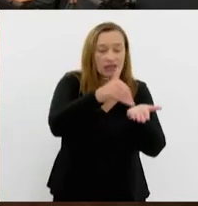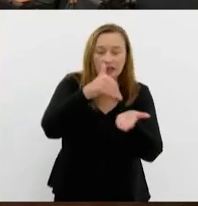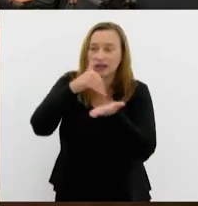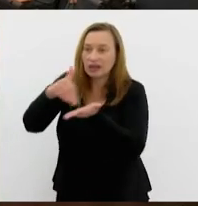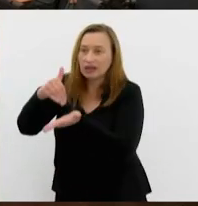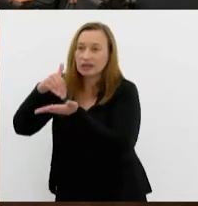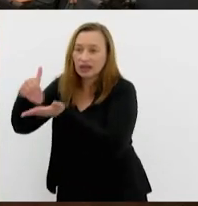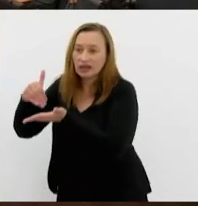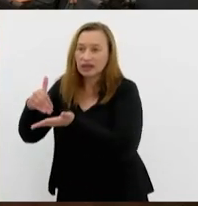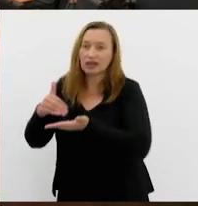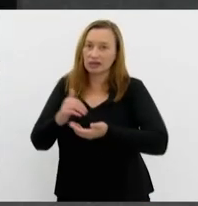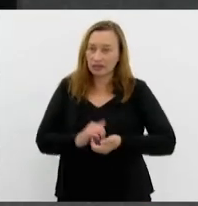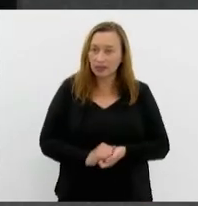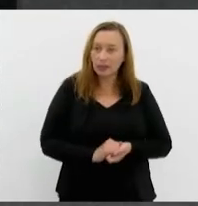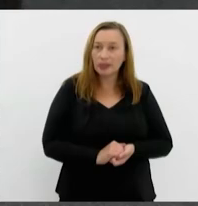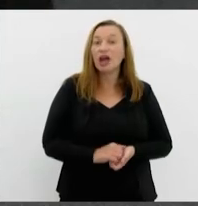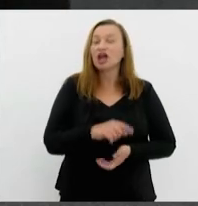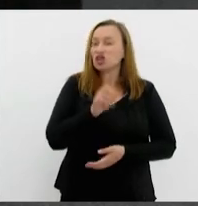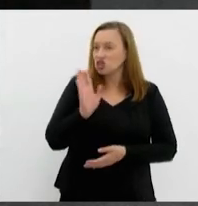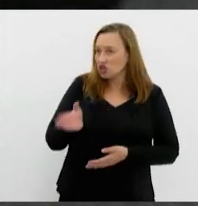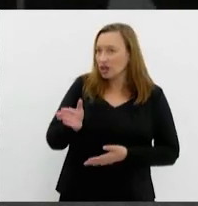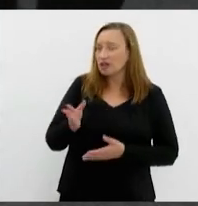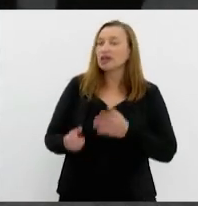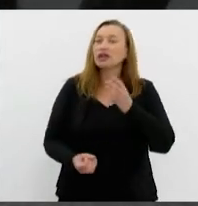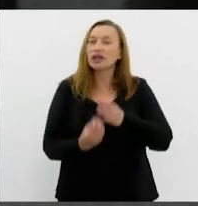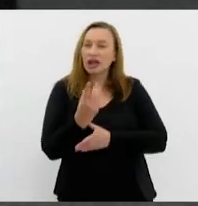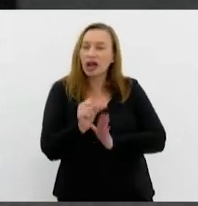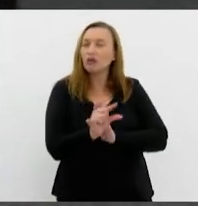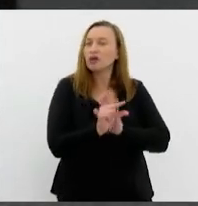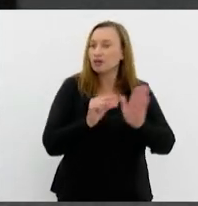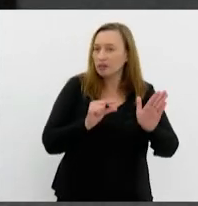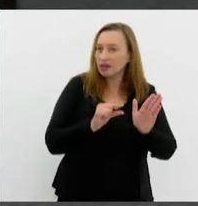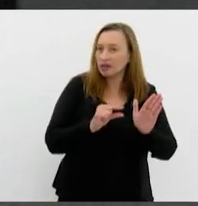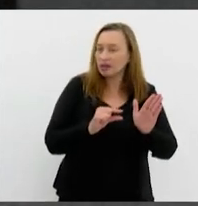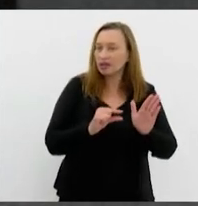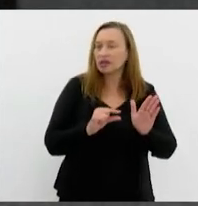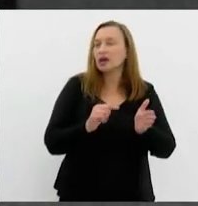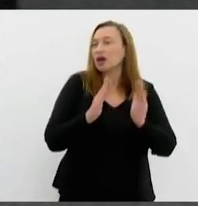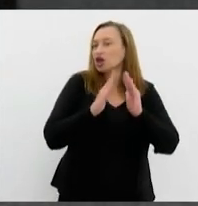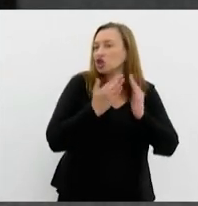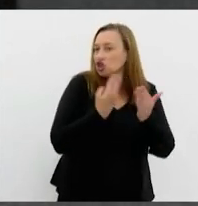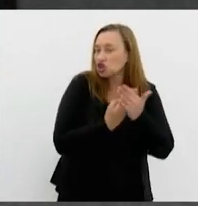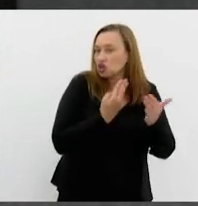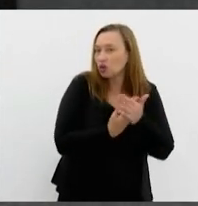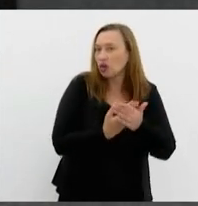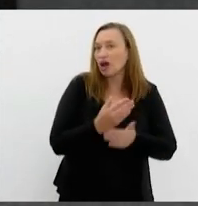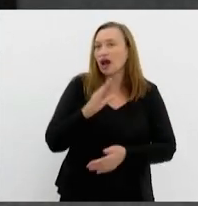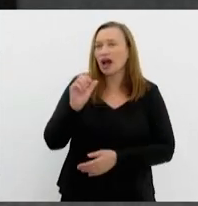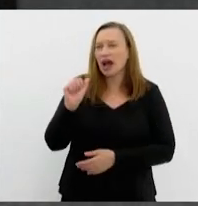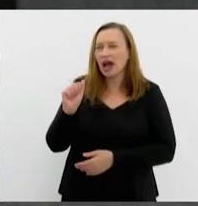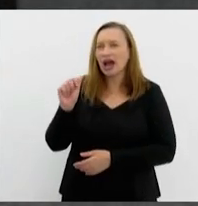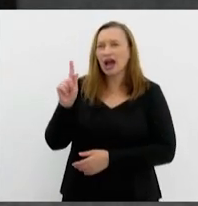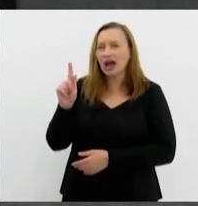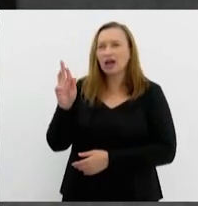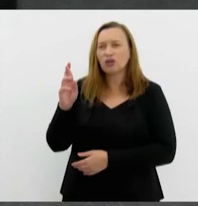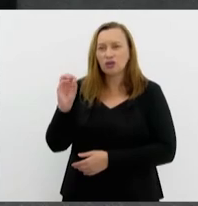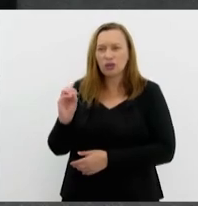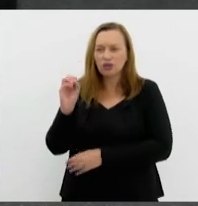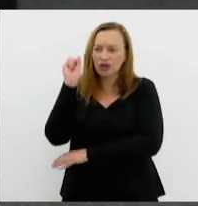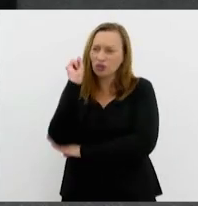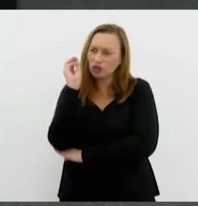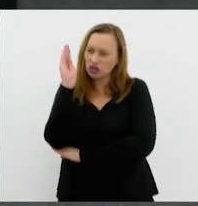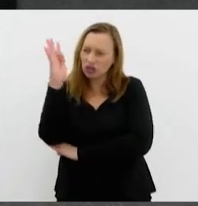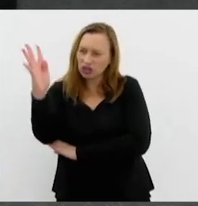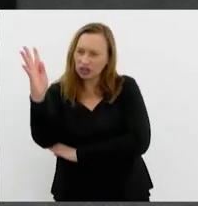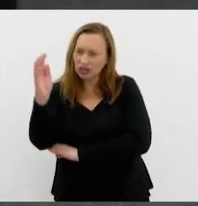Excelência deve ter feito uma emenda para a criação dessa escola de agroecologia, vai fazer agora. Então, a